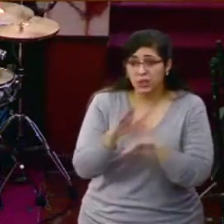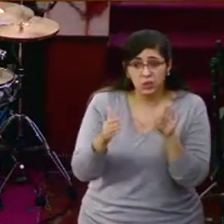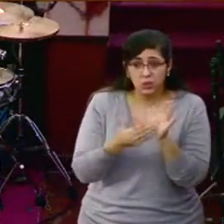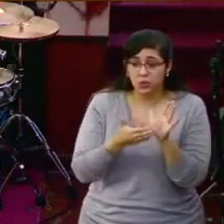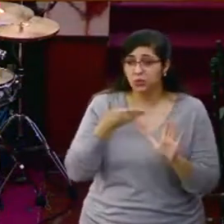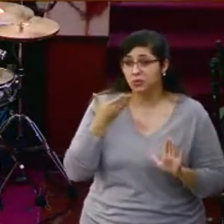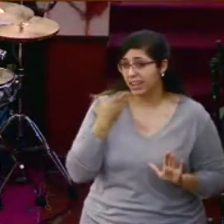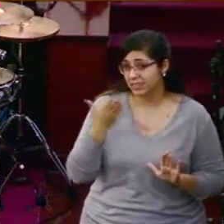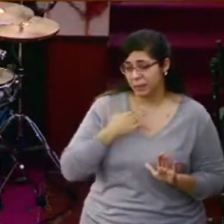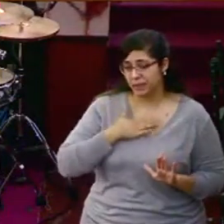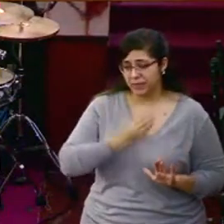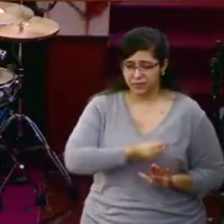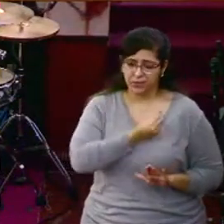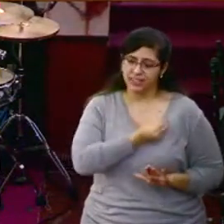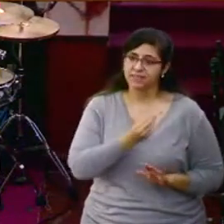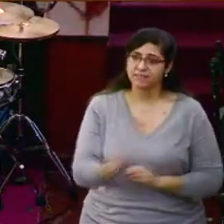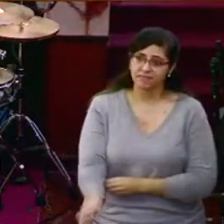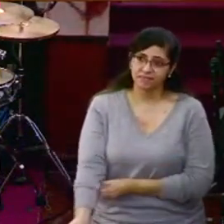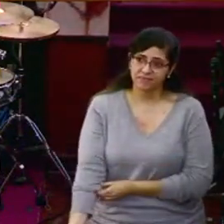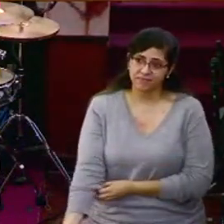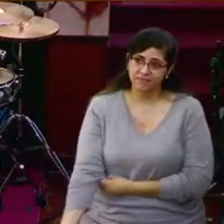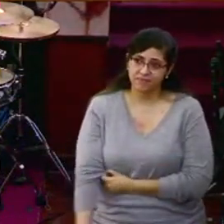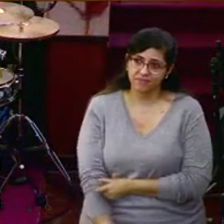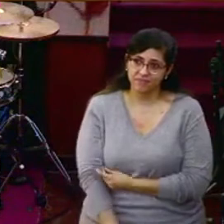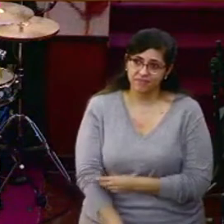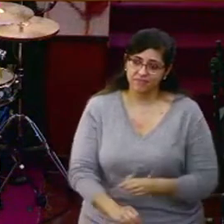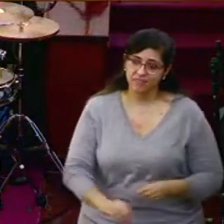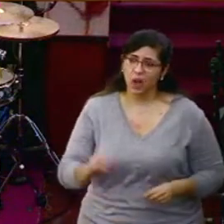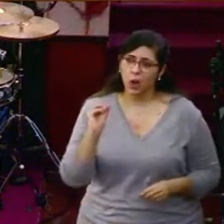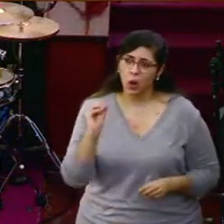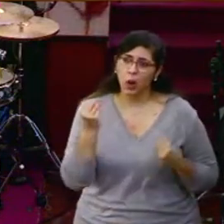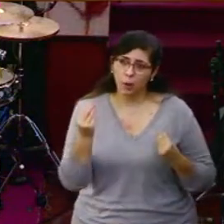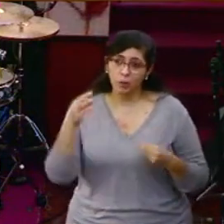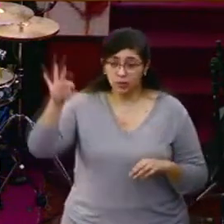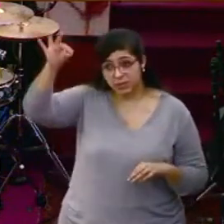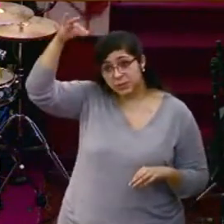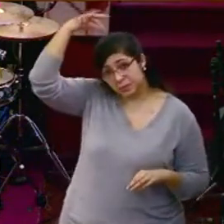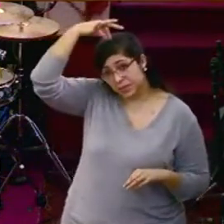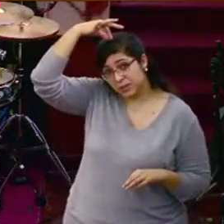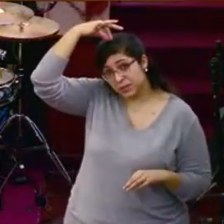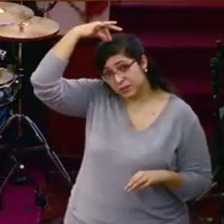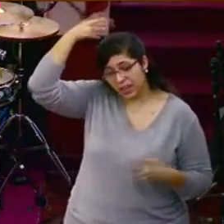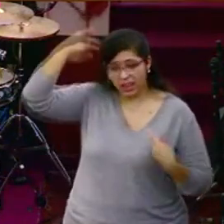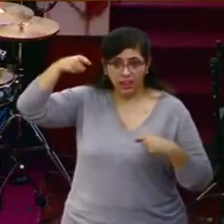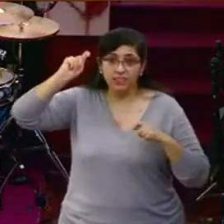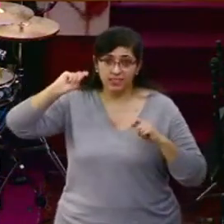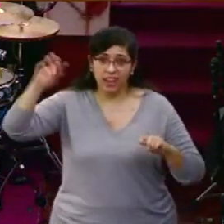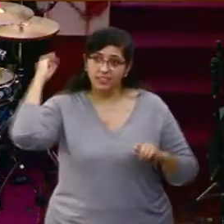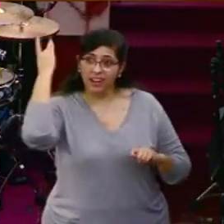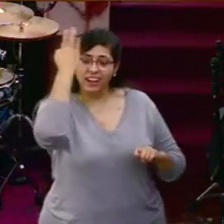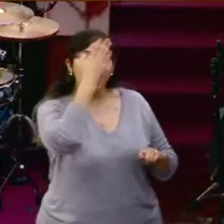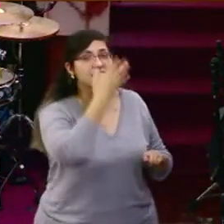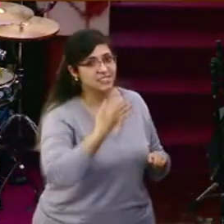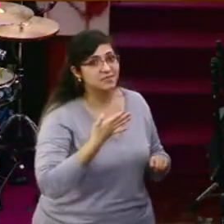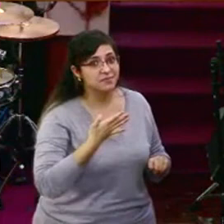de maneira fácil é mas podemos avaliar o que o espírito tem nos dado da sua graça